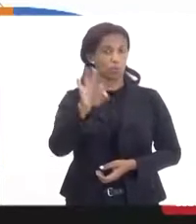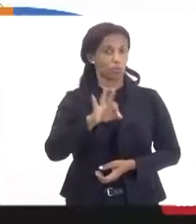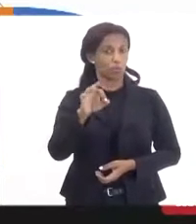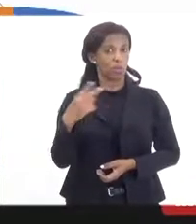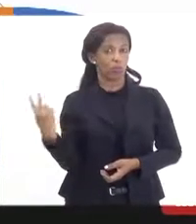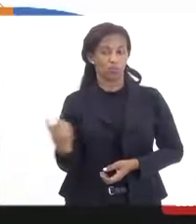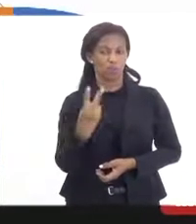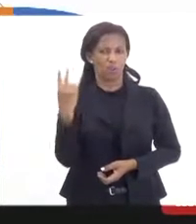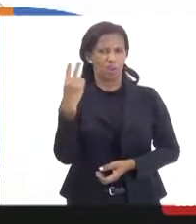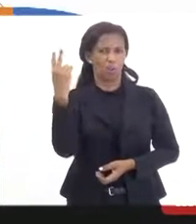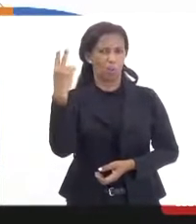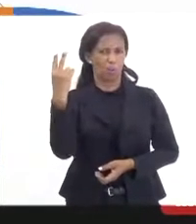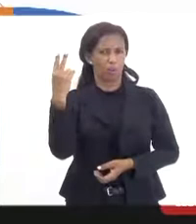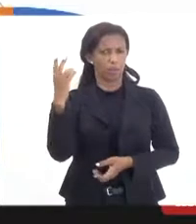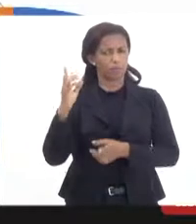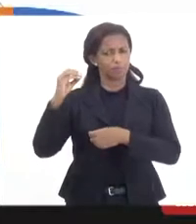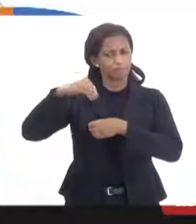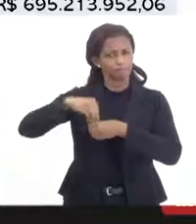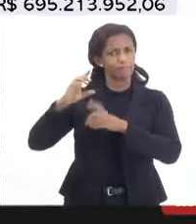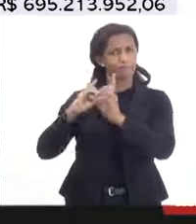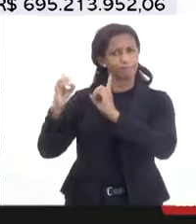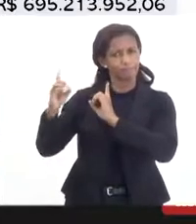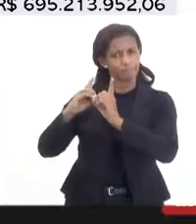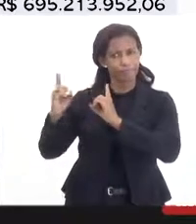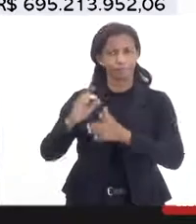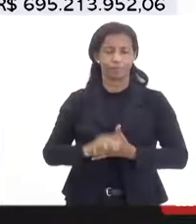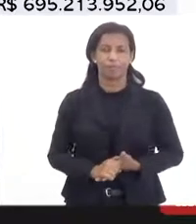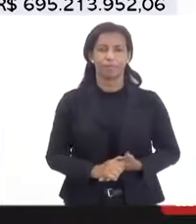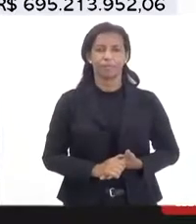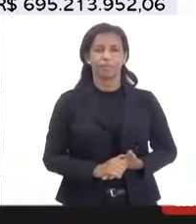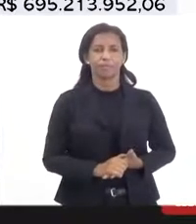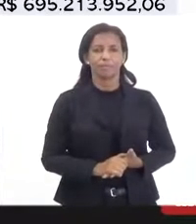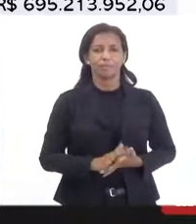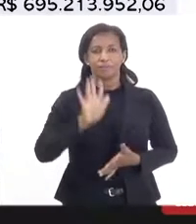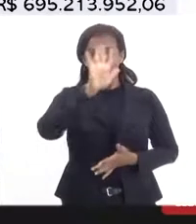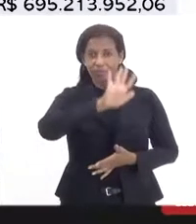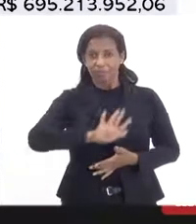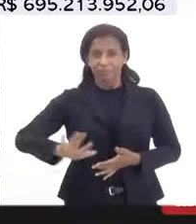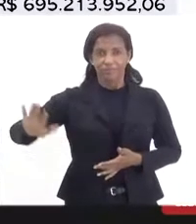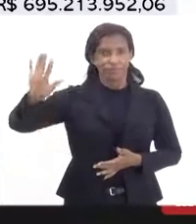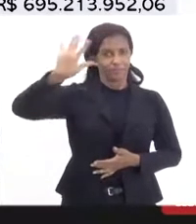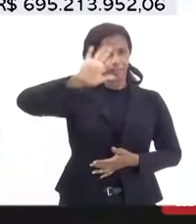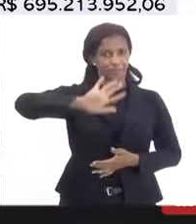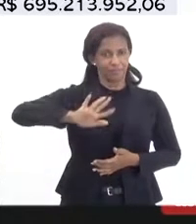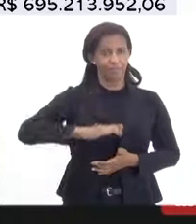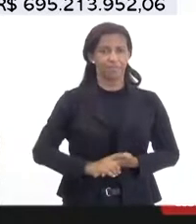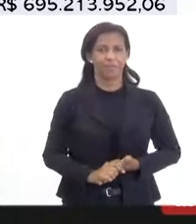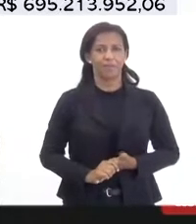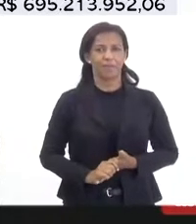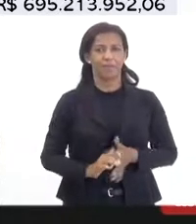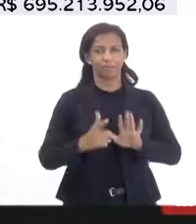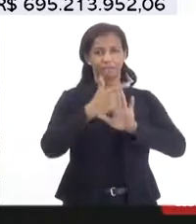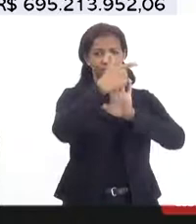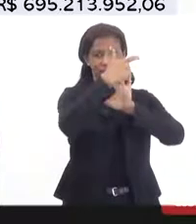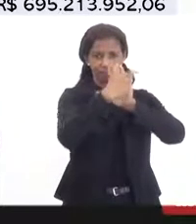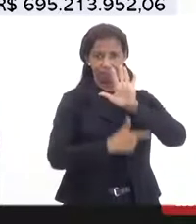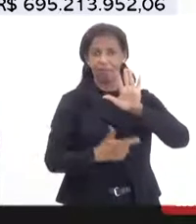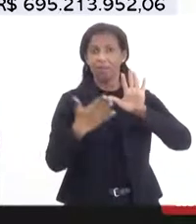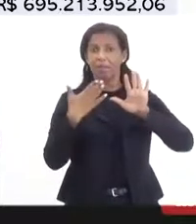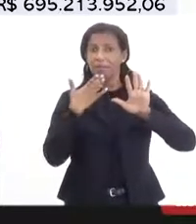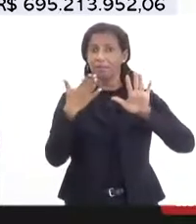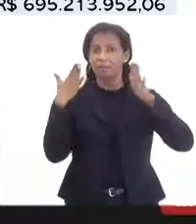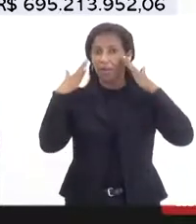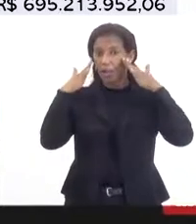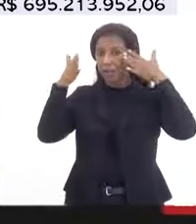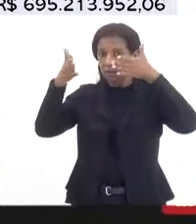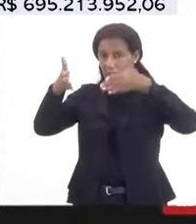envolvidos nas discussões. Panorama geral, né? Aqui eu gostaria de pedir um pouco de atenção